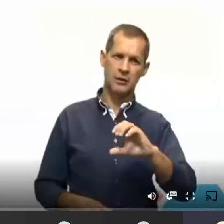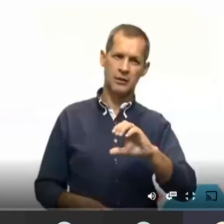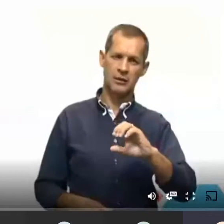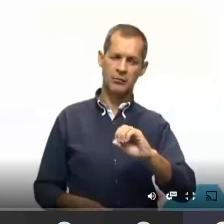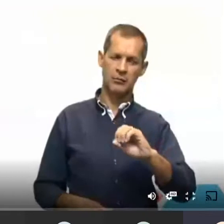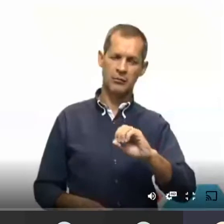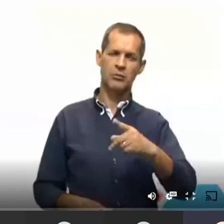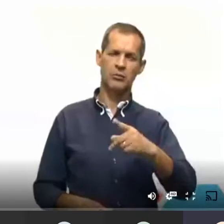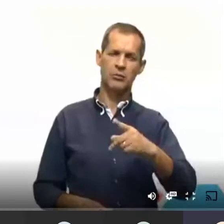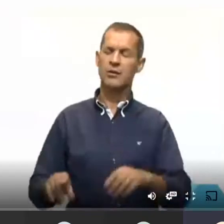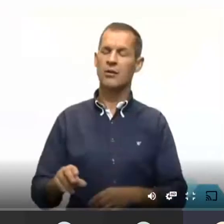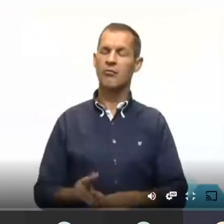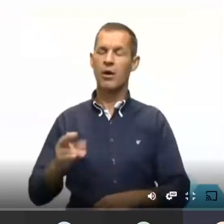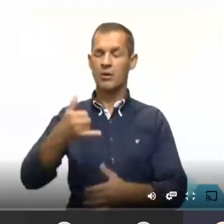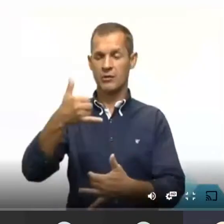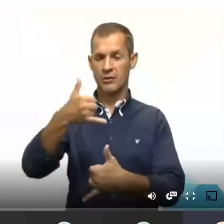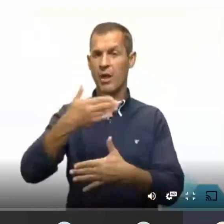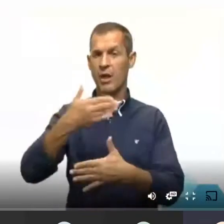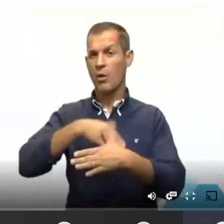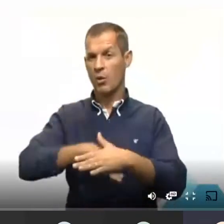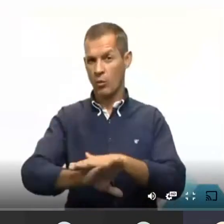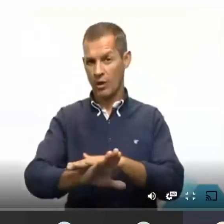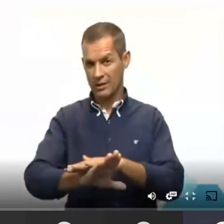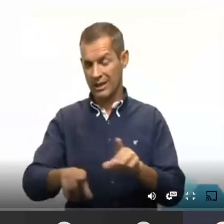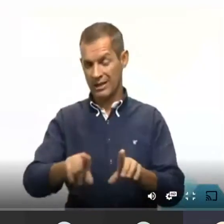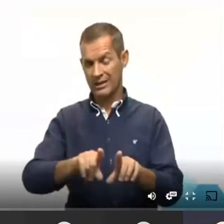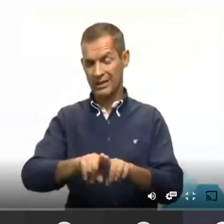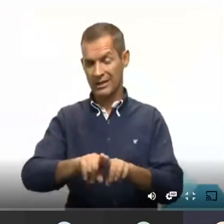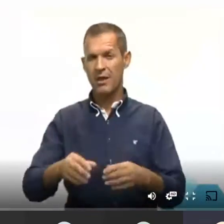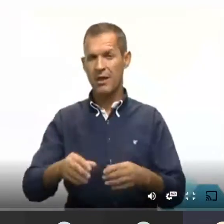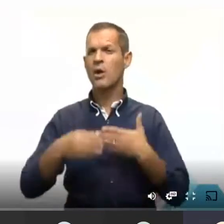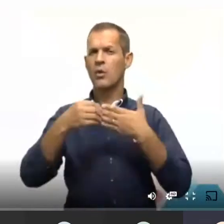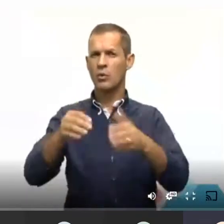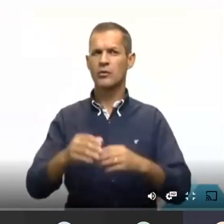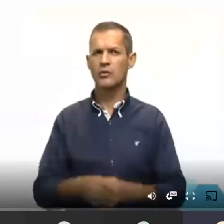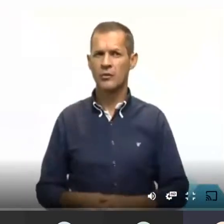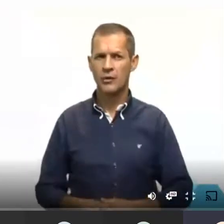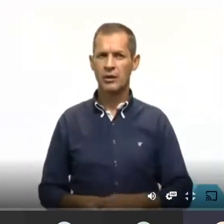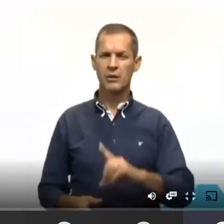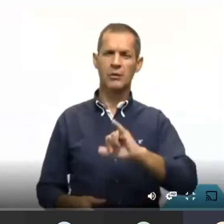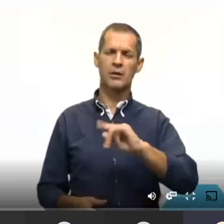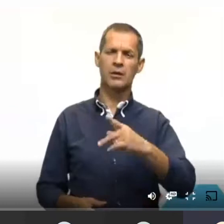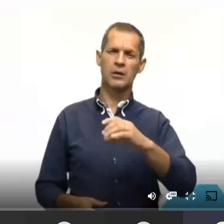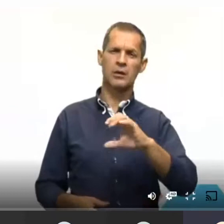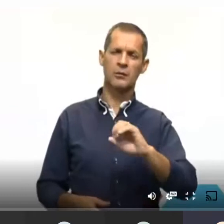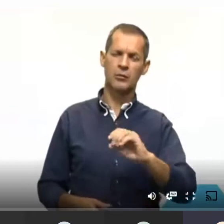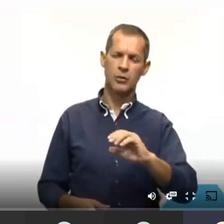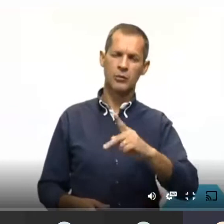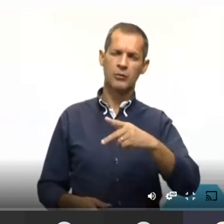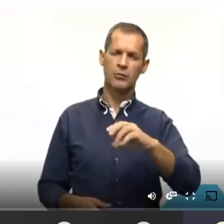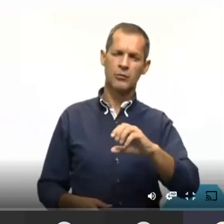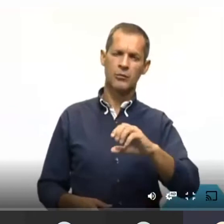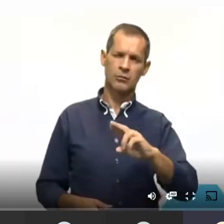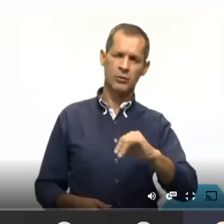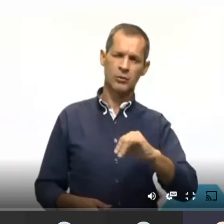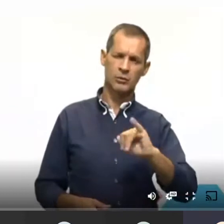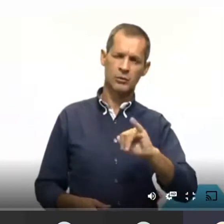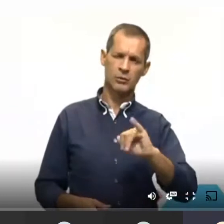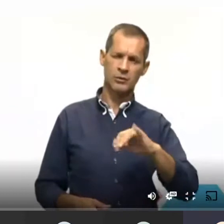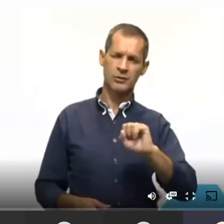esses triglicerídeos, encapsulá-los e transferi-los para as lipoproteínas, né? E no caso,